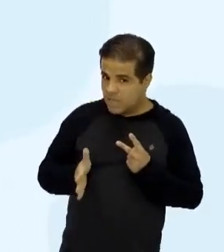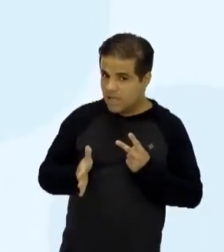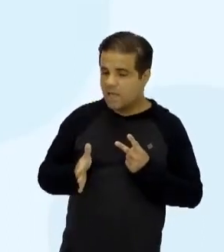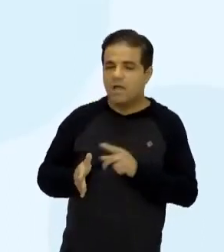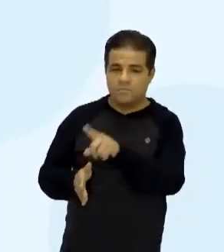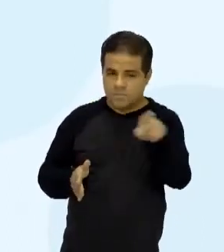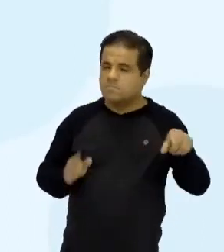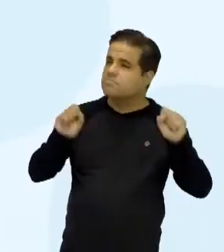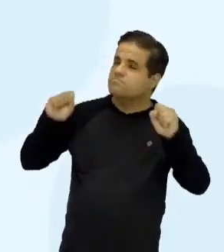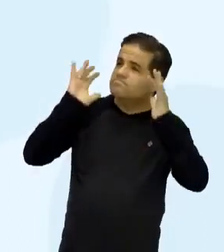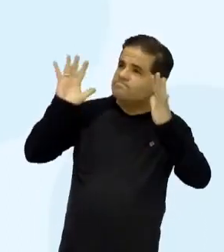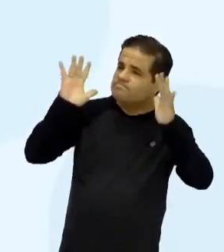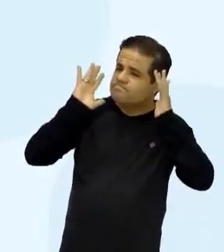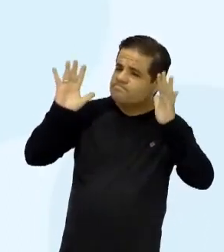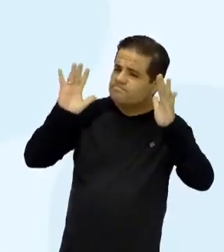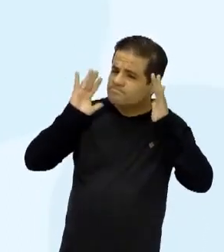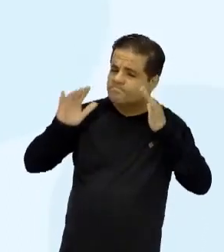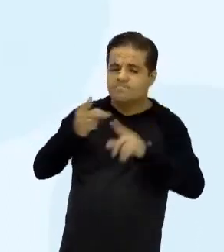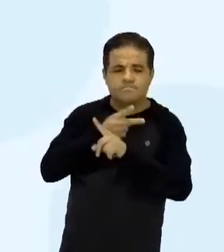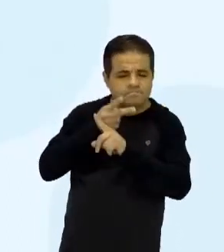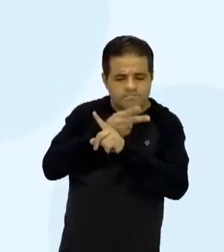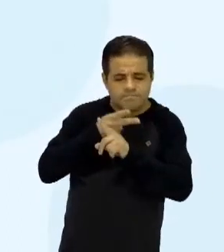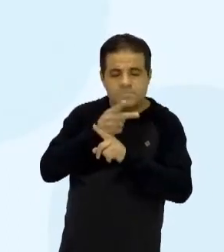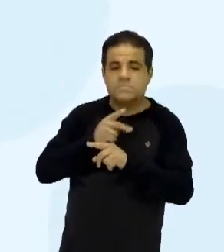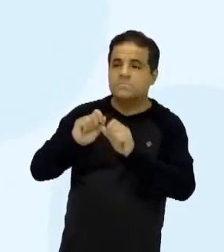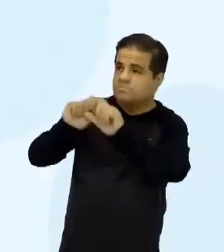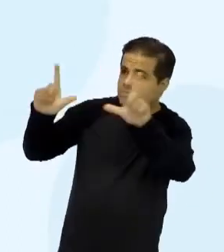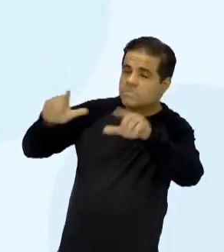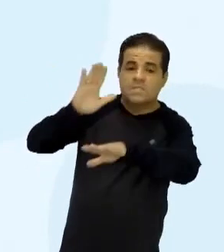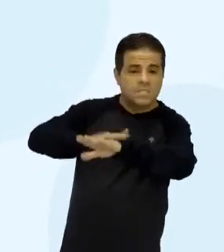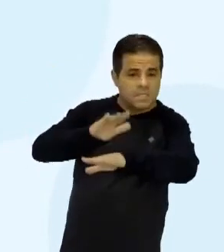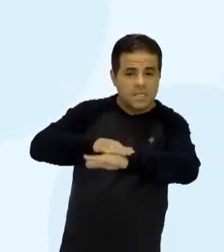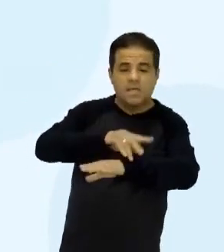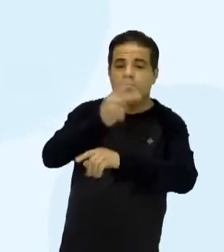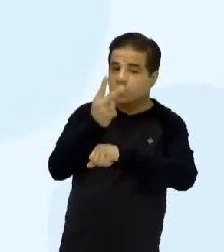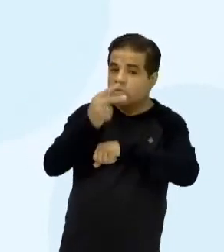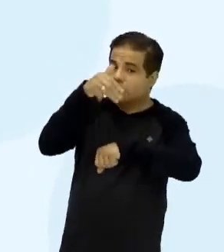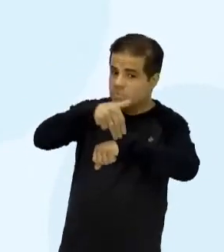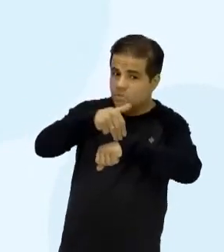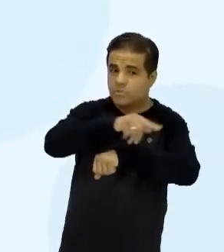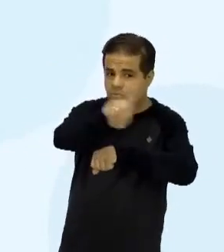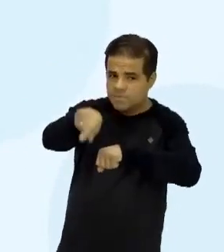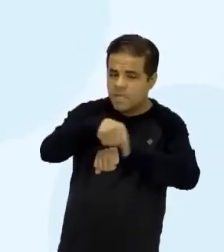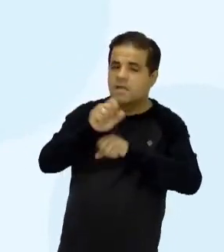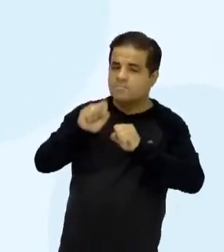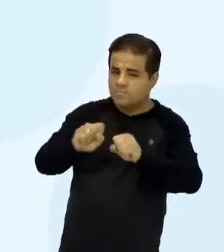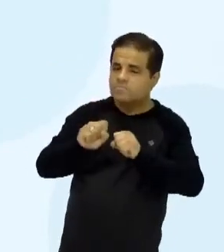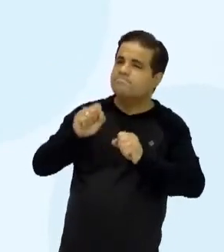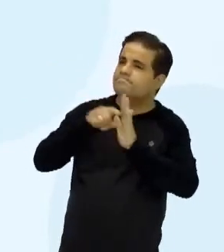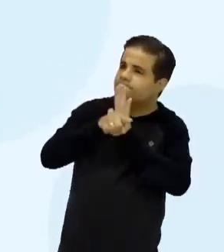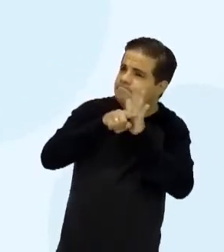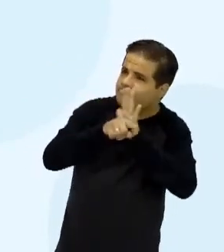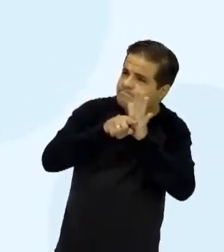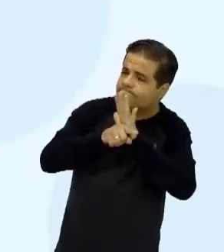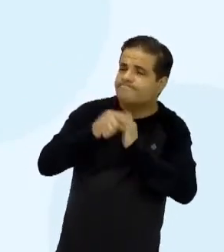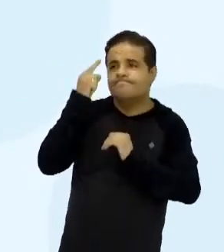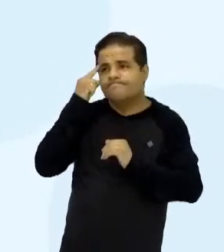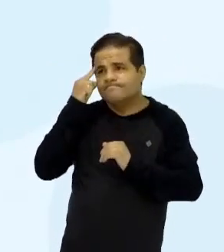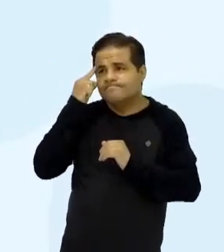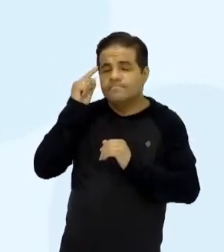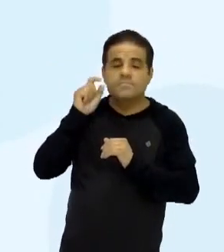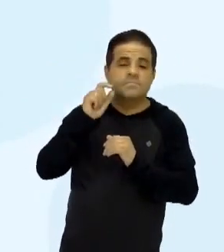E aí vocês podem estar aí, né, procurando. Eu vou deixar até um tempinho legal, 2 minutos, e aí vocês vão achar,